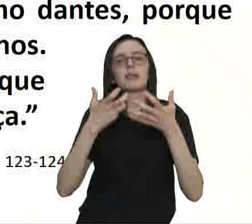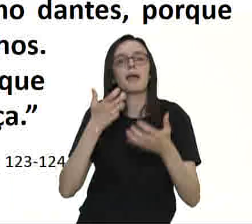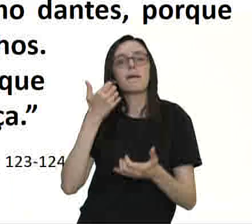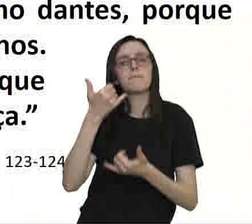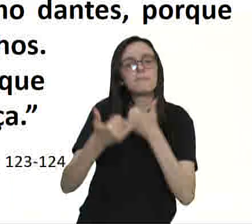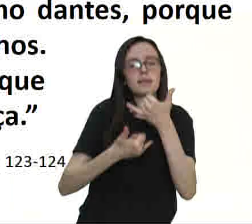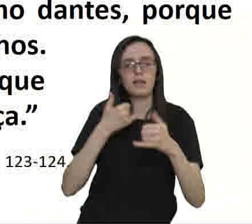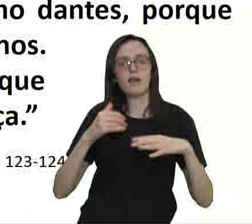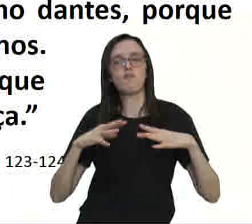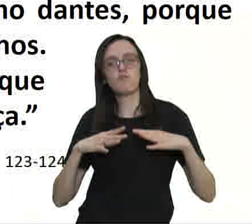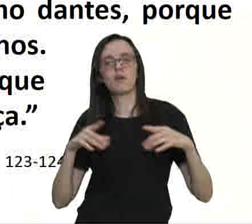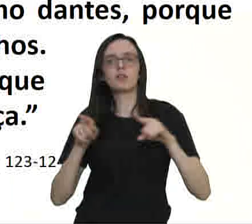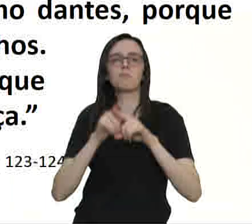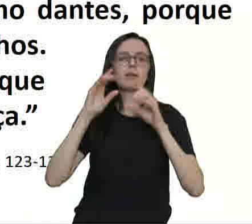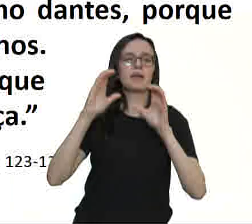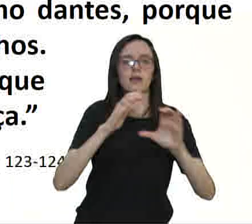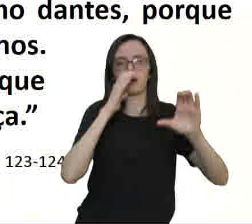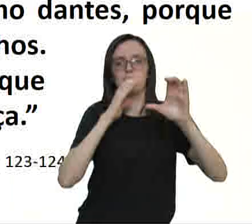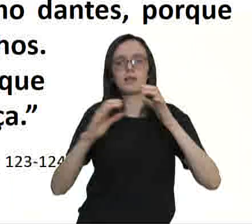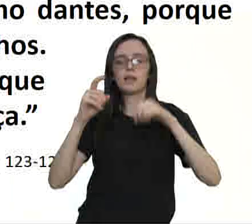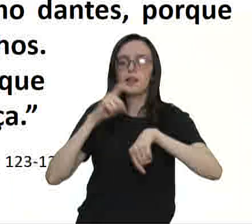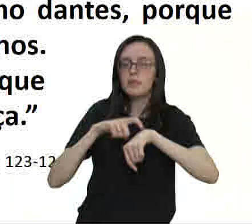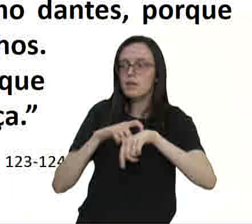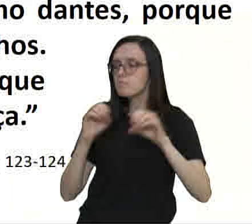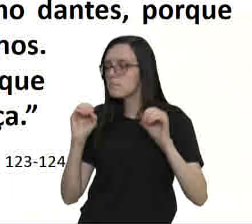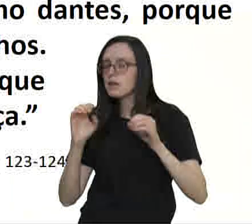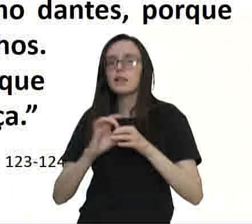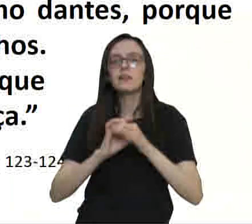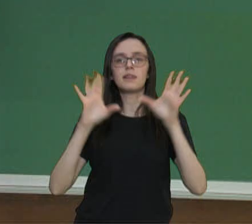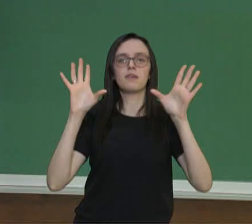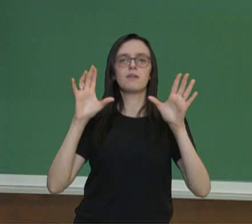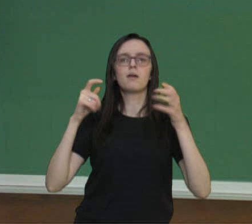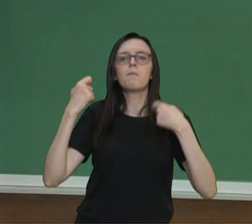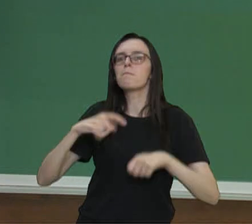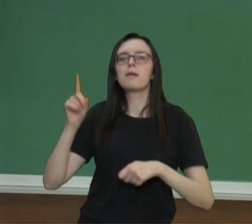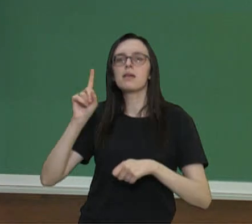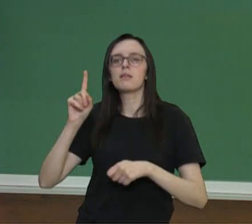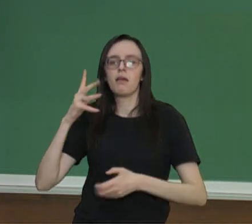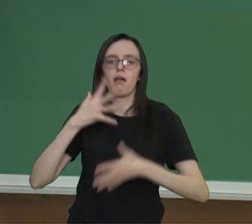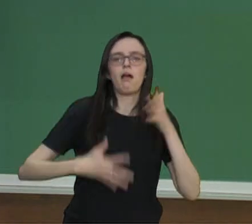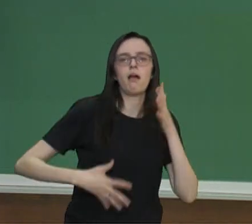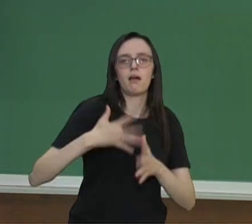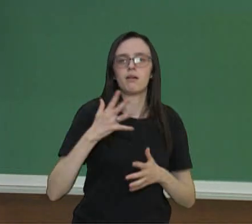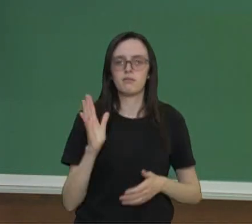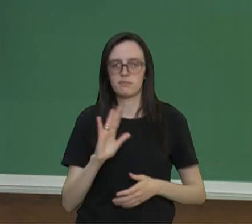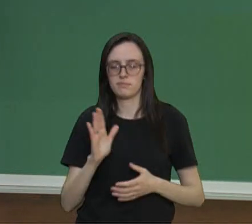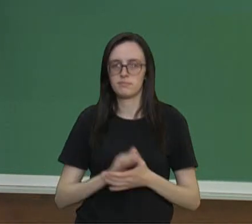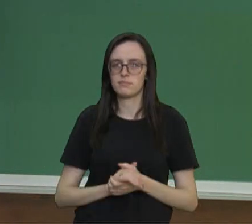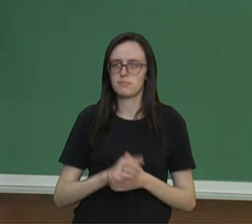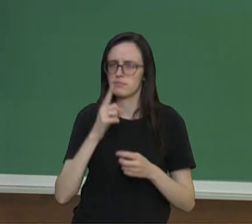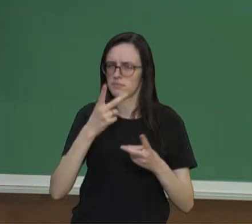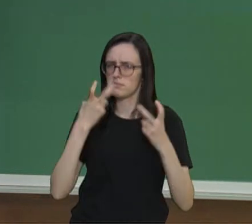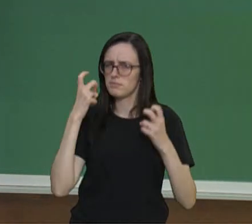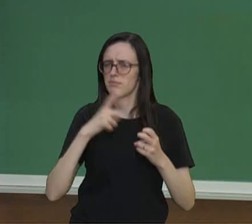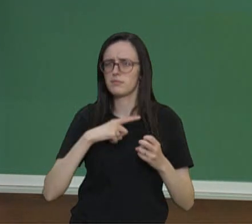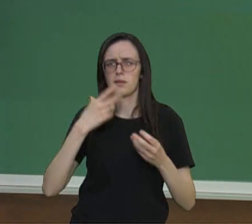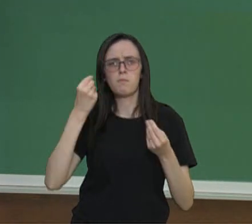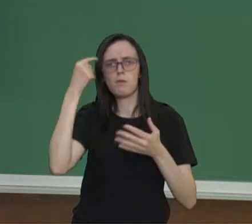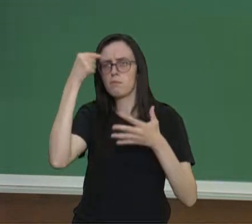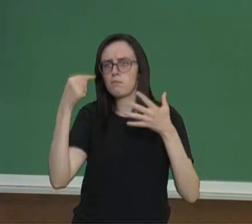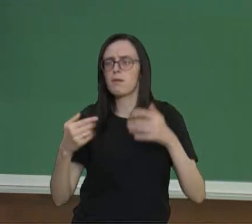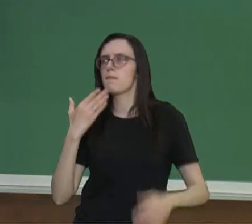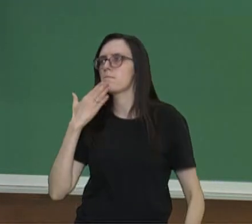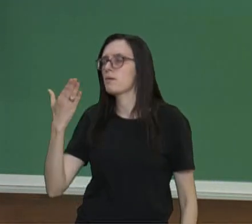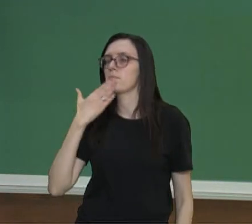brincar, folgar e cantar nos tempos que eles quiserem, sem que ninguém os impeça disso. Repare que tem uma série de